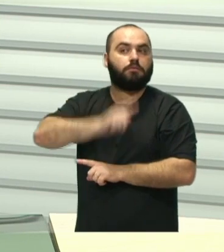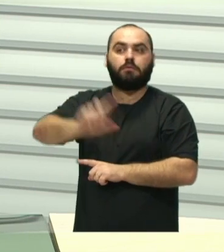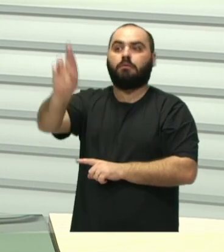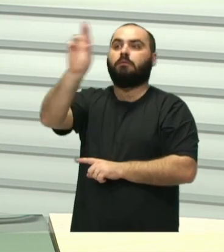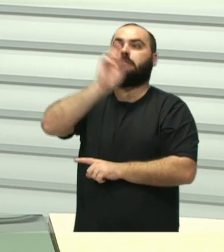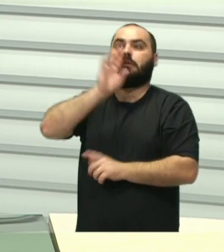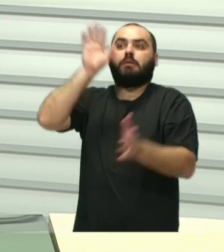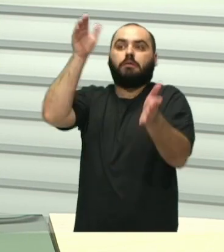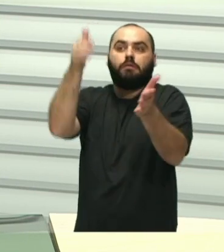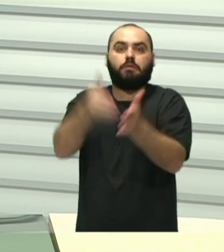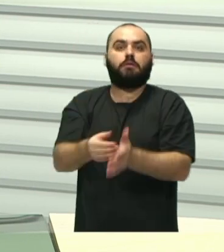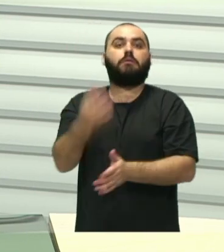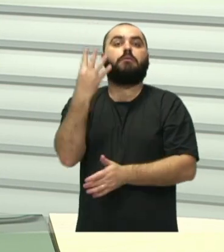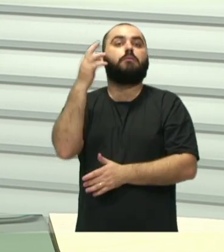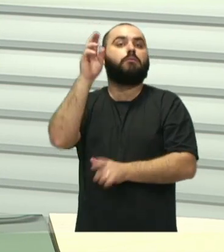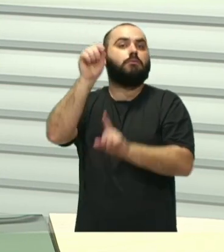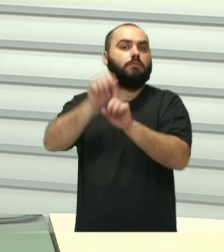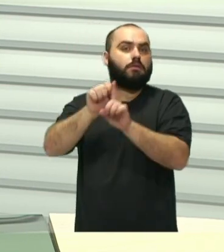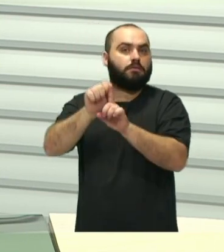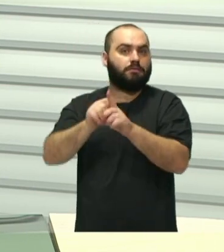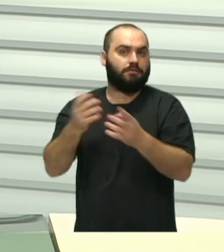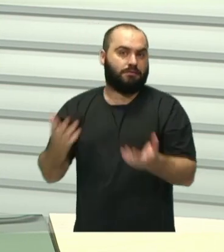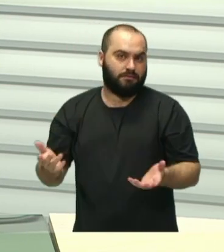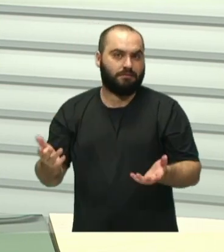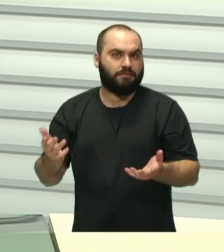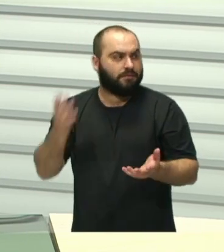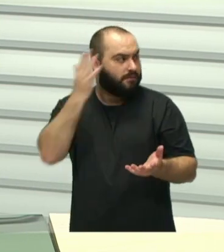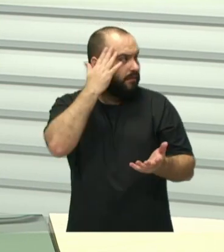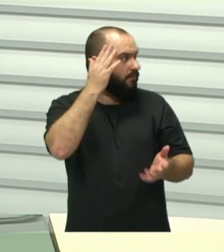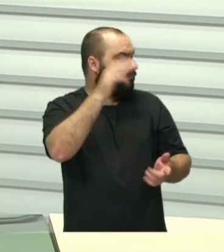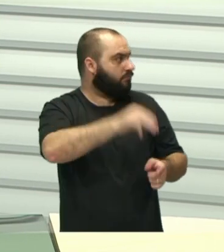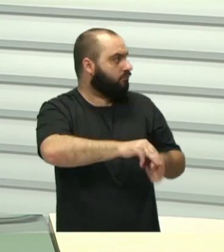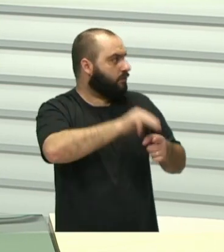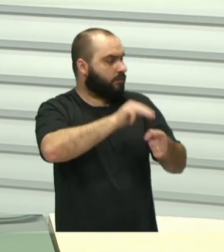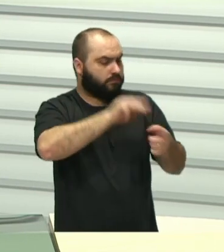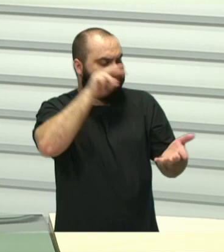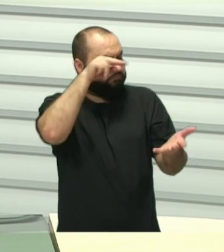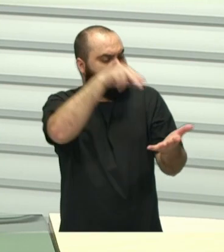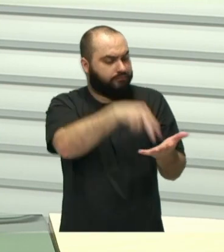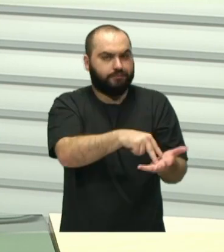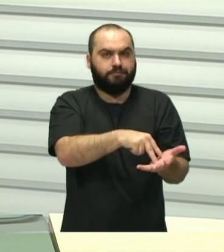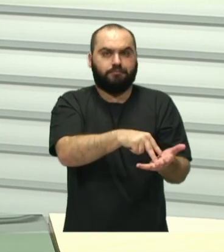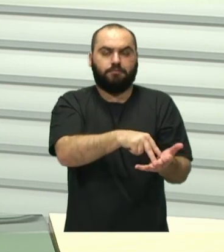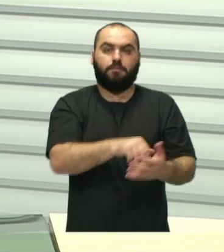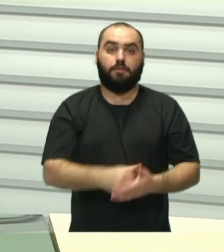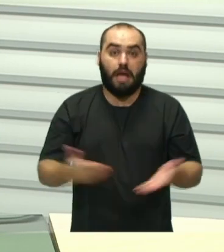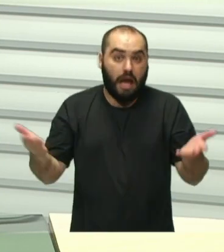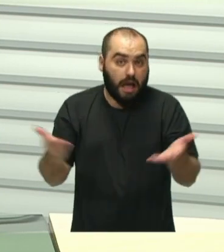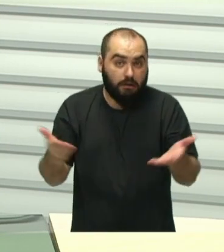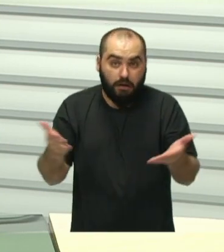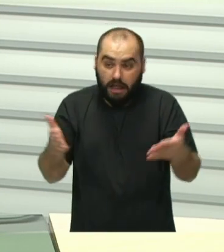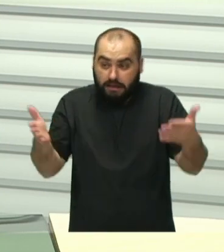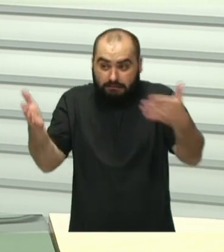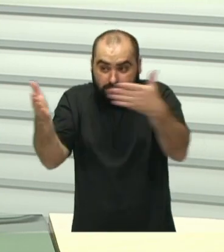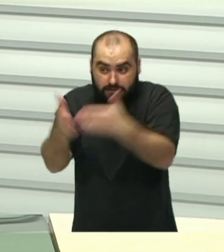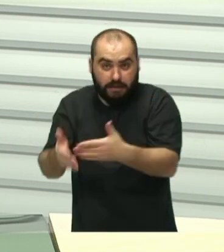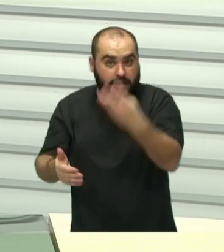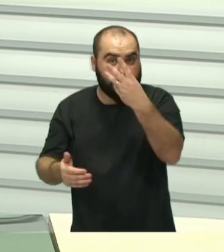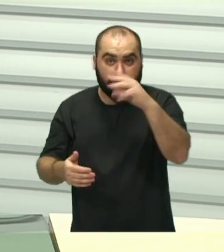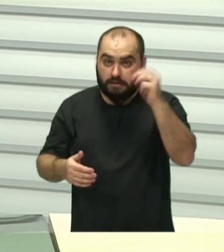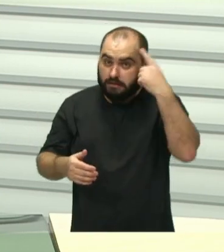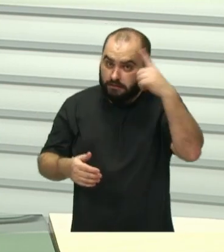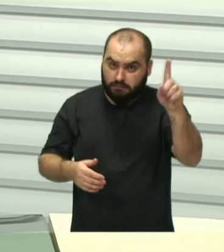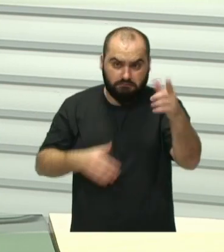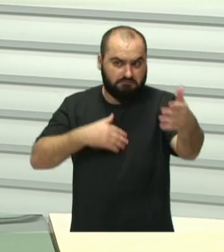decisão ou que o município se manifestasse oficialmente daquele tema ou seja agora são apenas até 30 dias